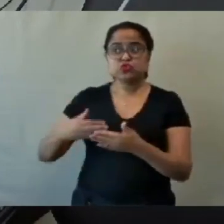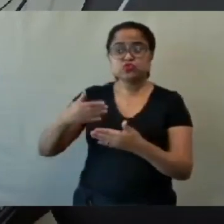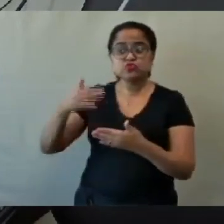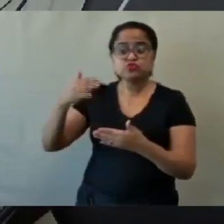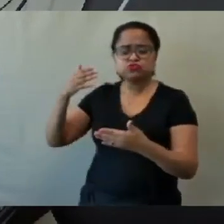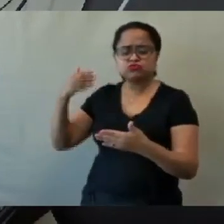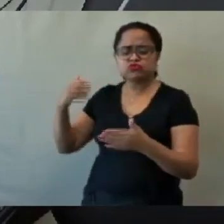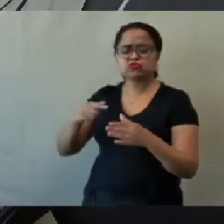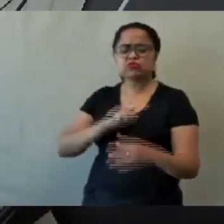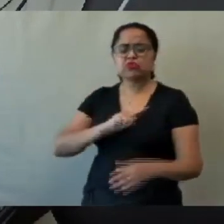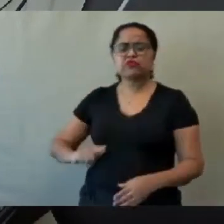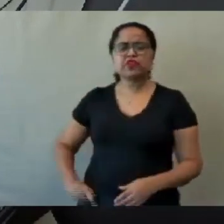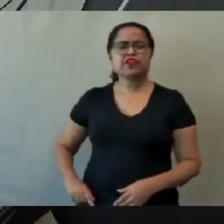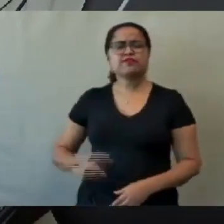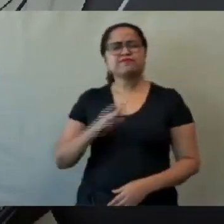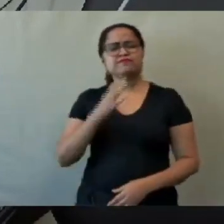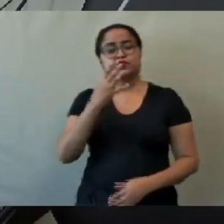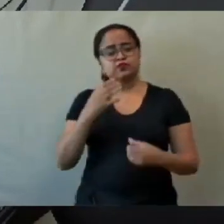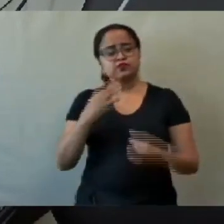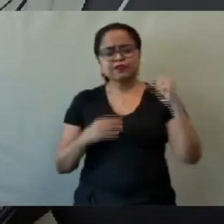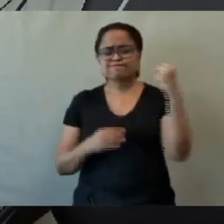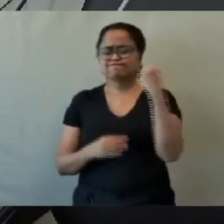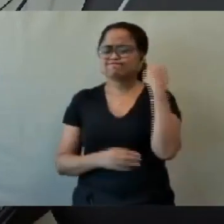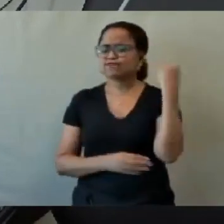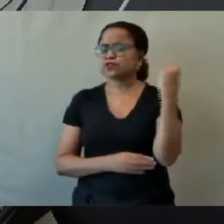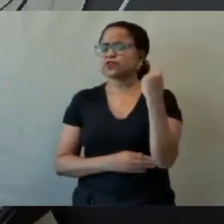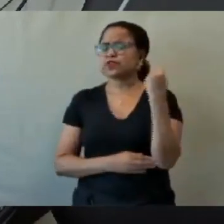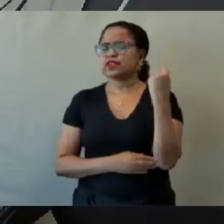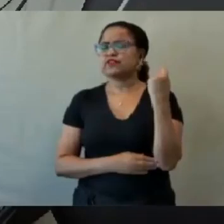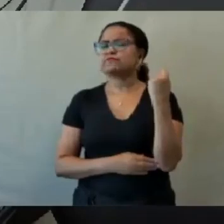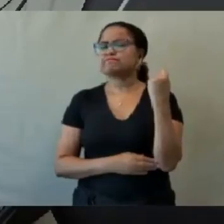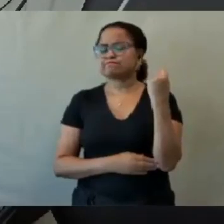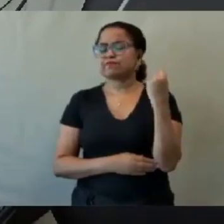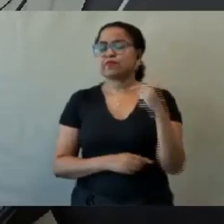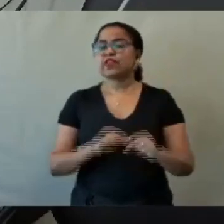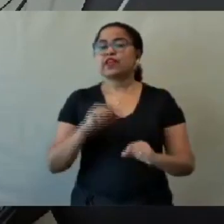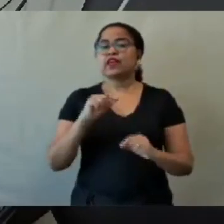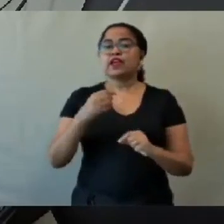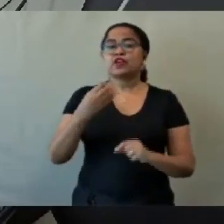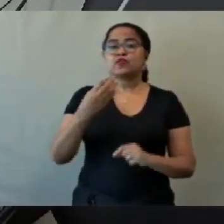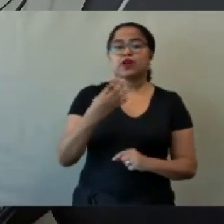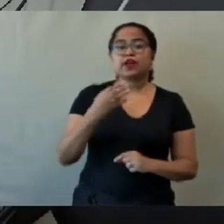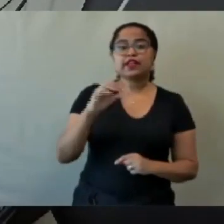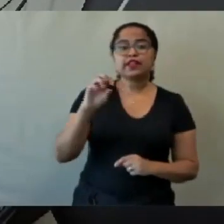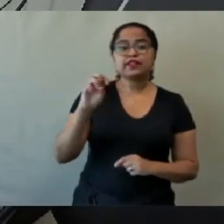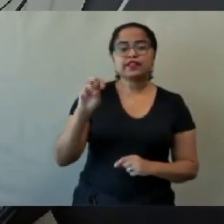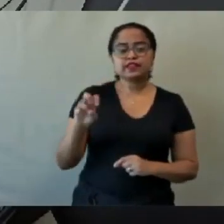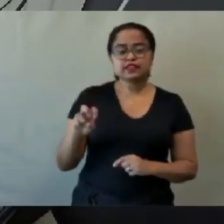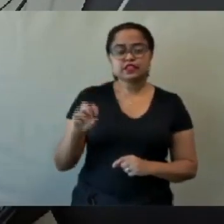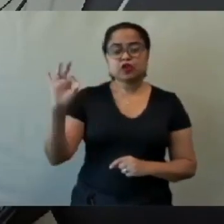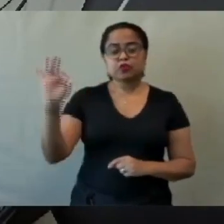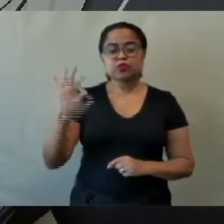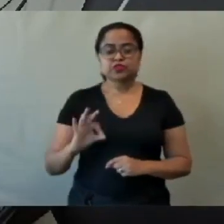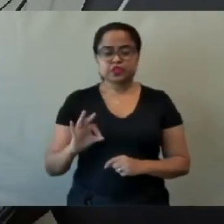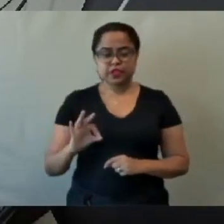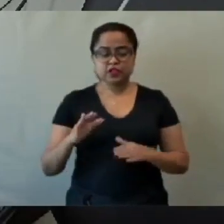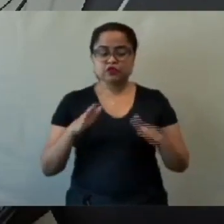isso é muito grave. E há retrocessos em 45% das